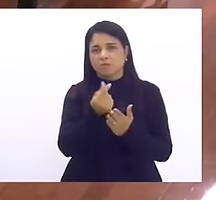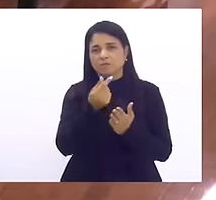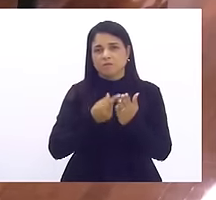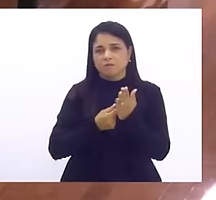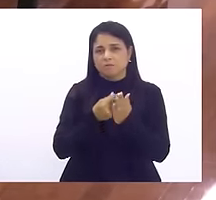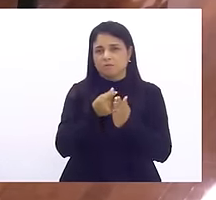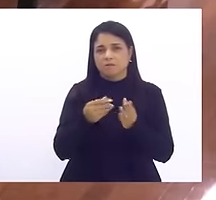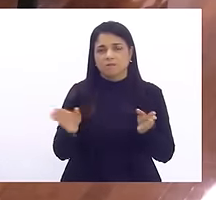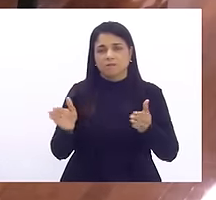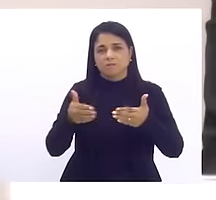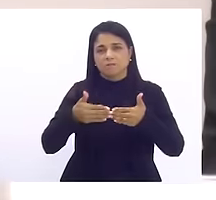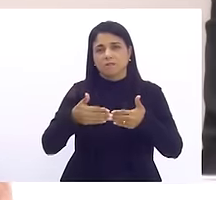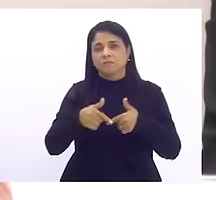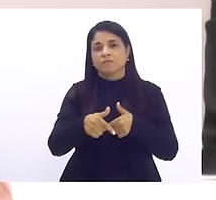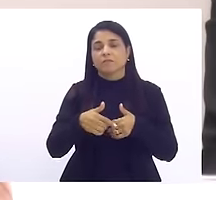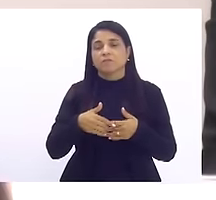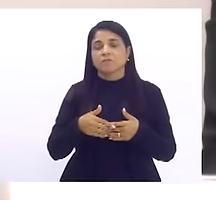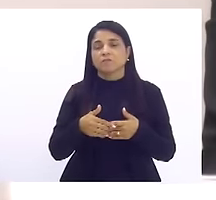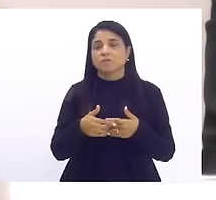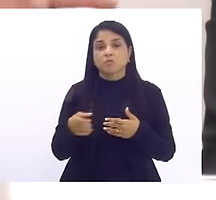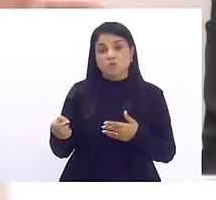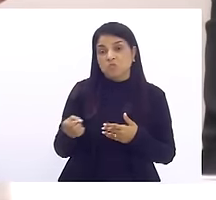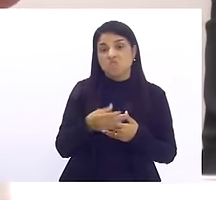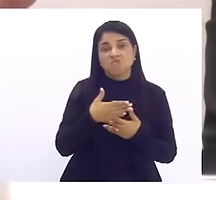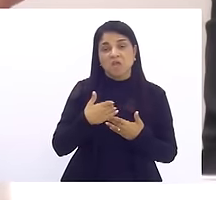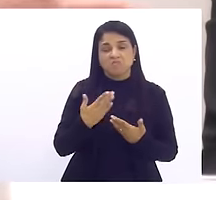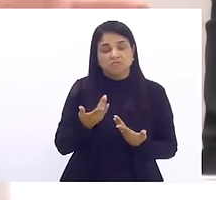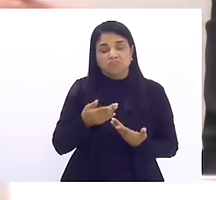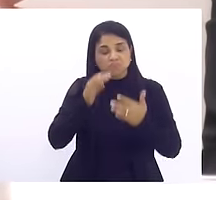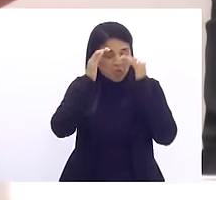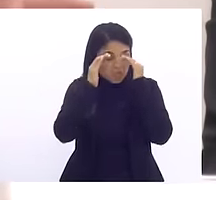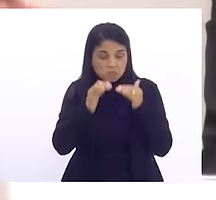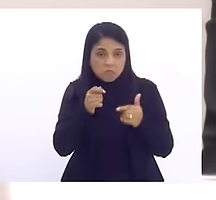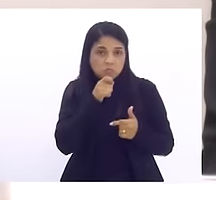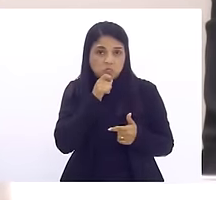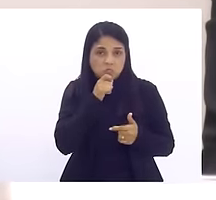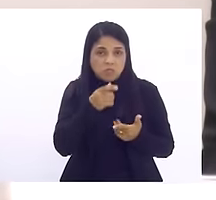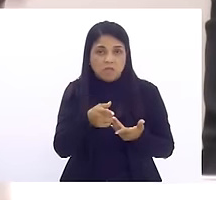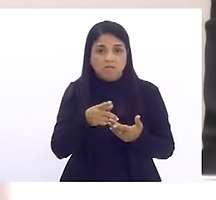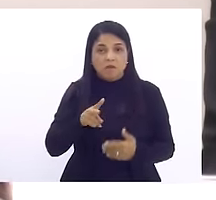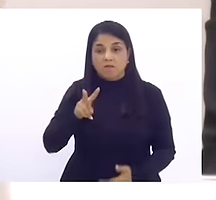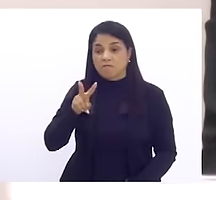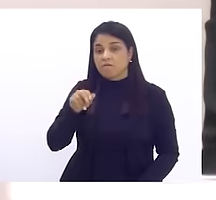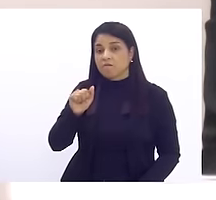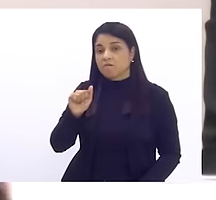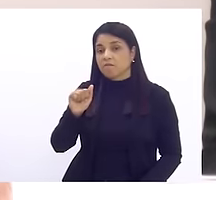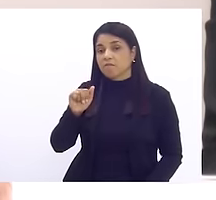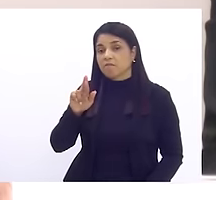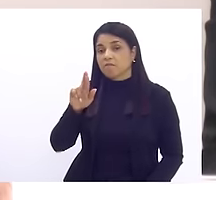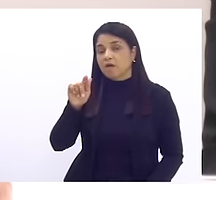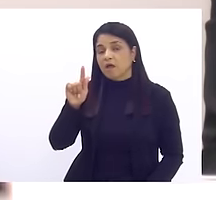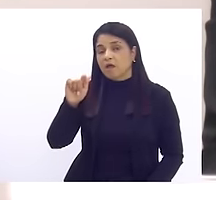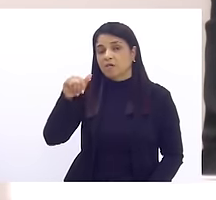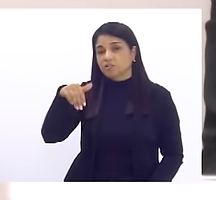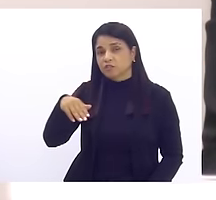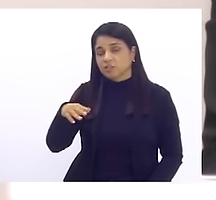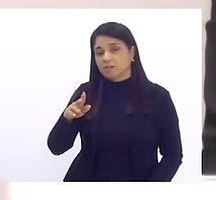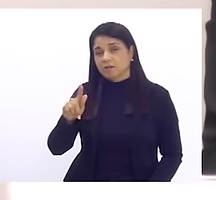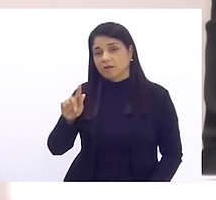do Detran que não teve a humildade não tem mobilidade com a gente logo lá na Vargem Grande 5 horas chegar